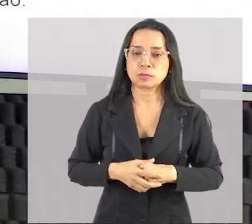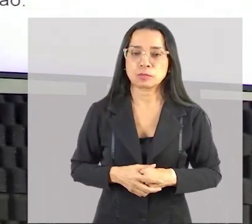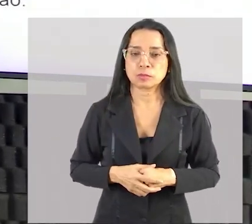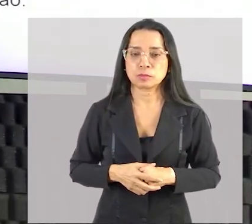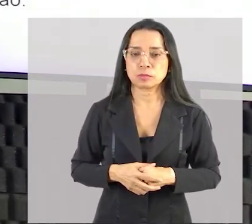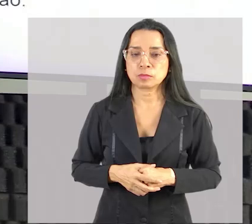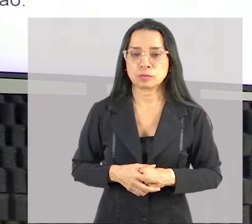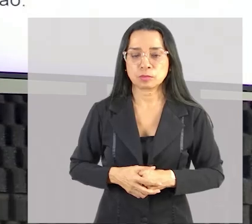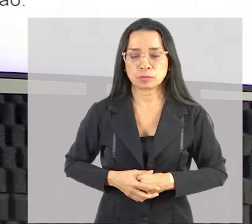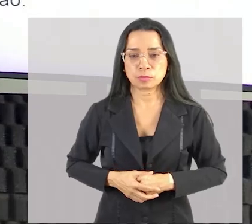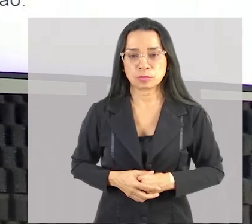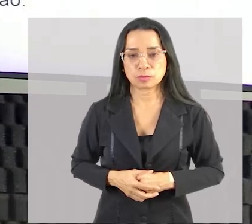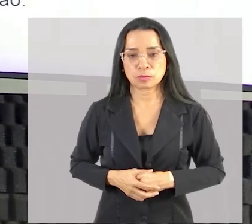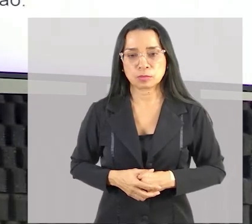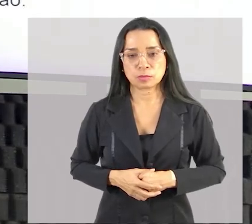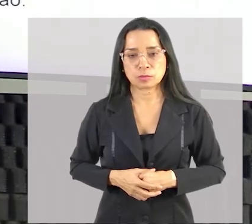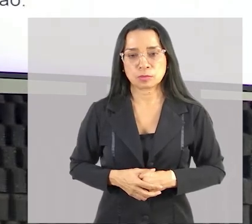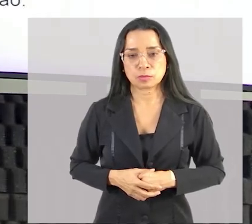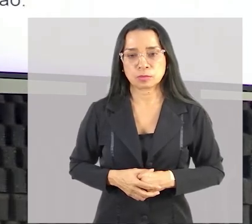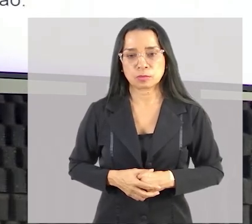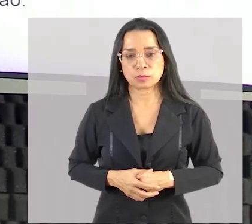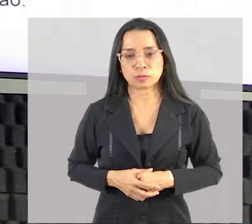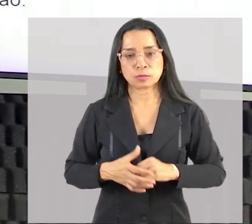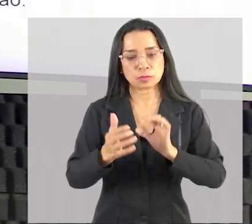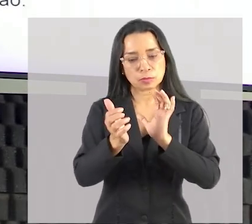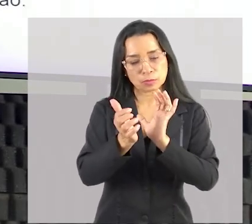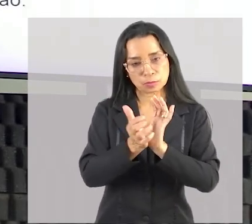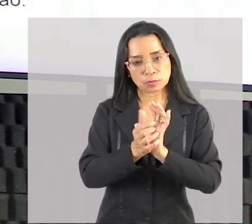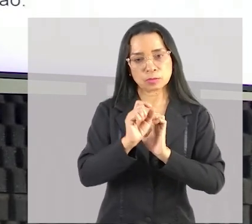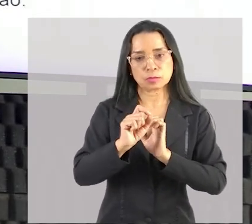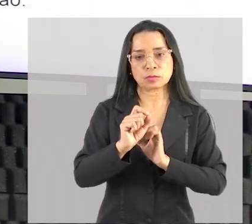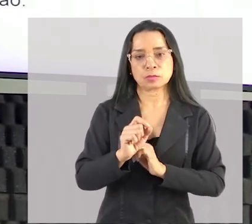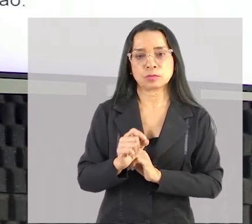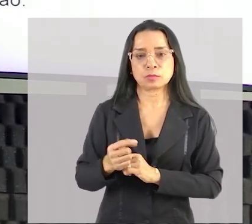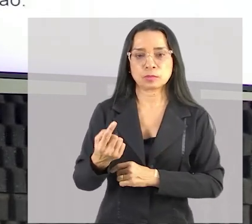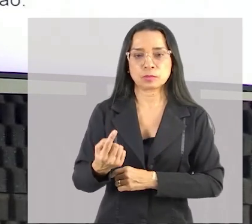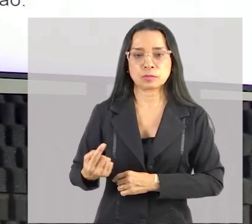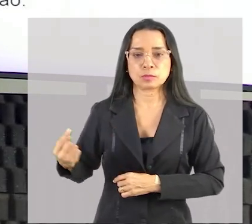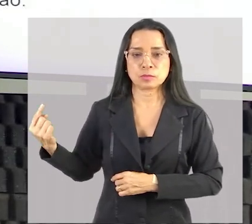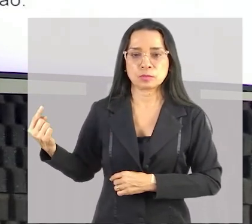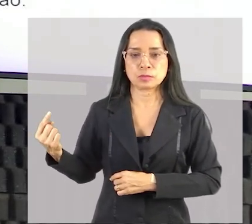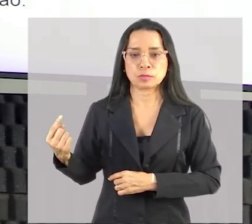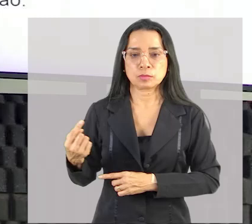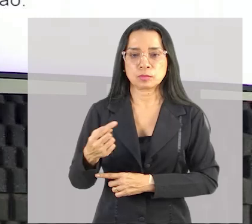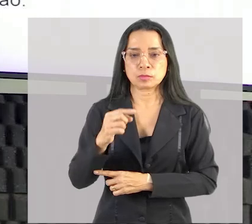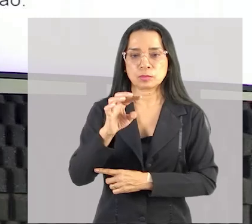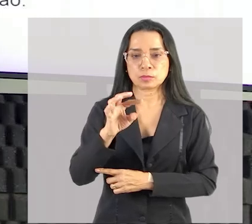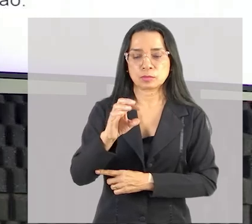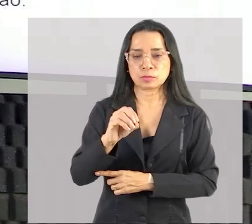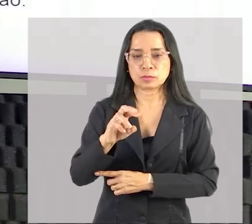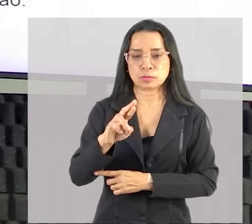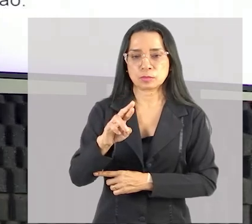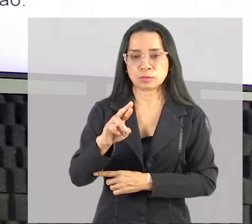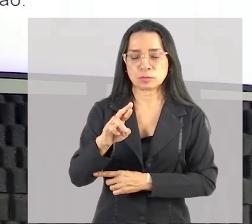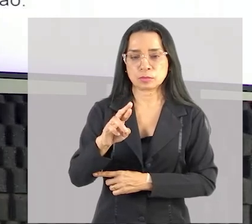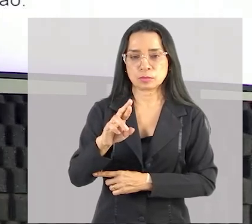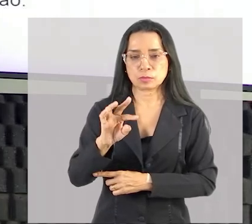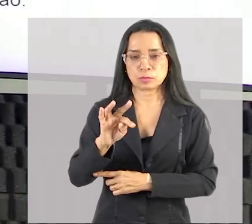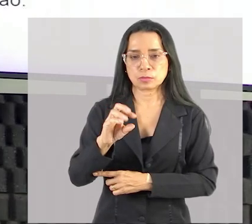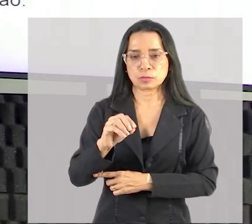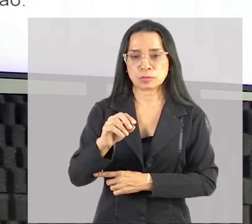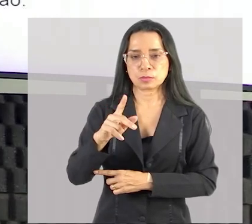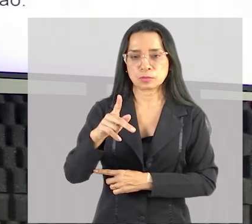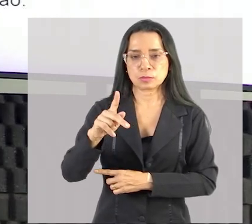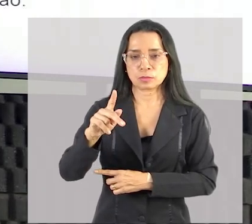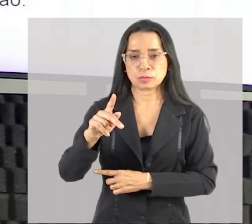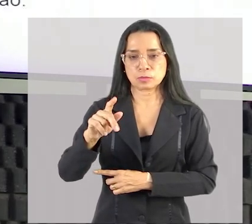Esse grupo, ele pode ser ortoparadirigente, ou ele